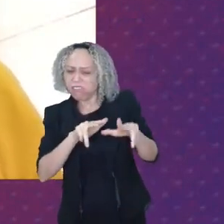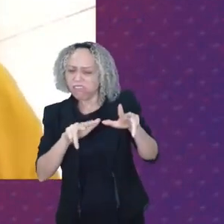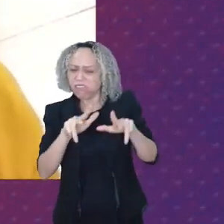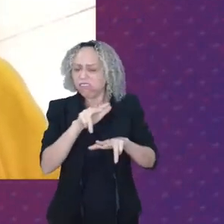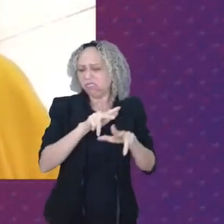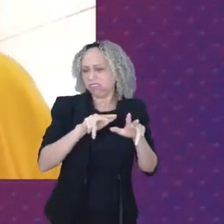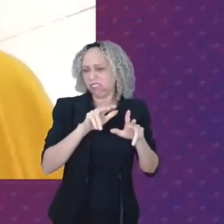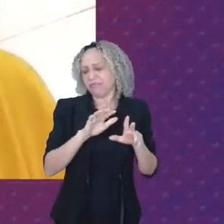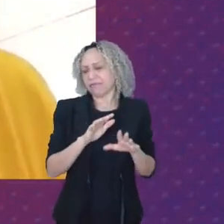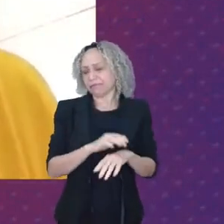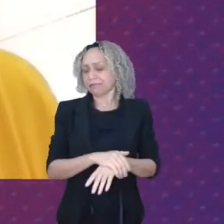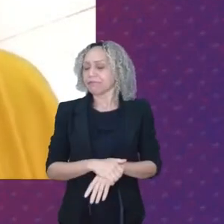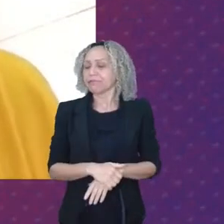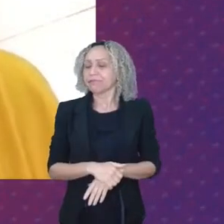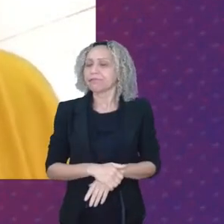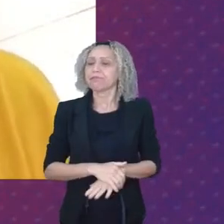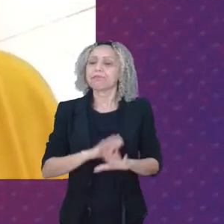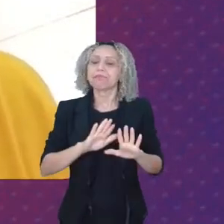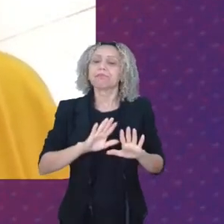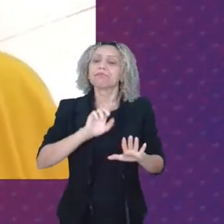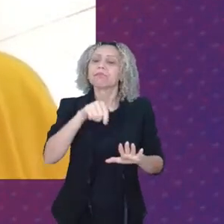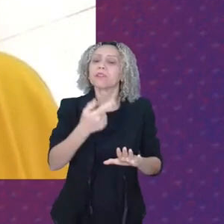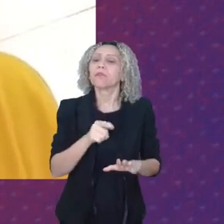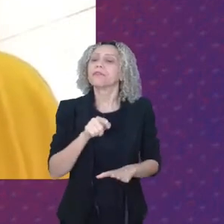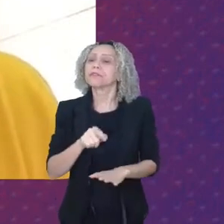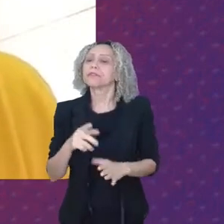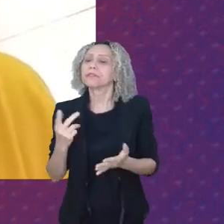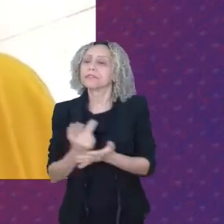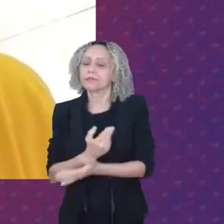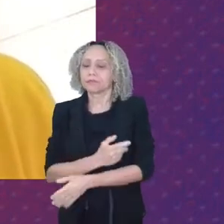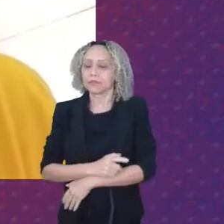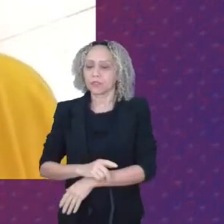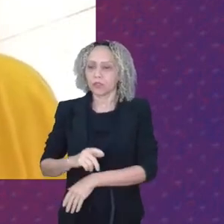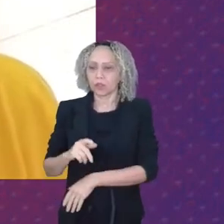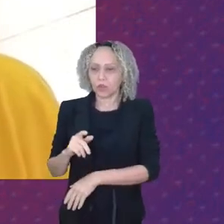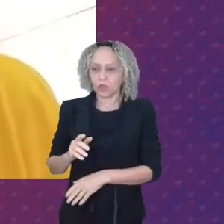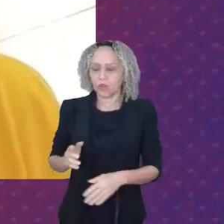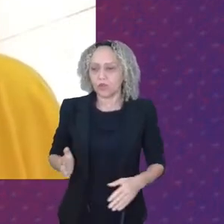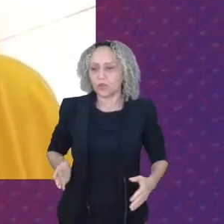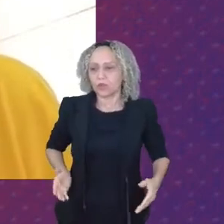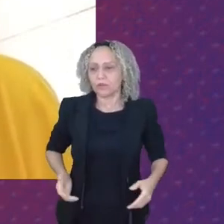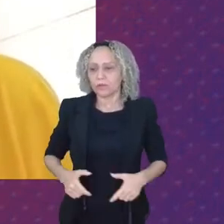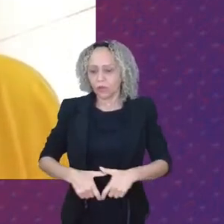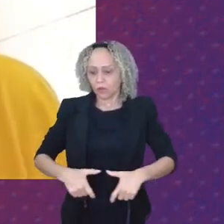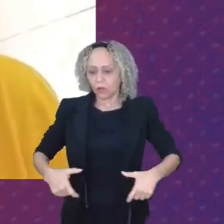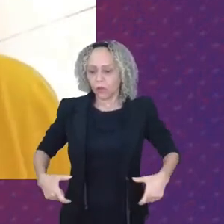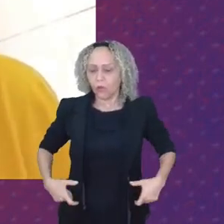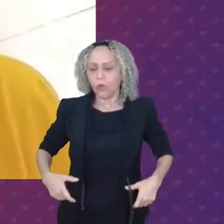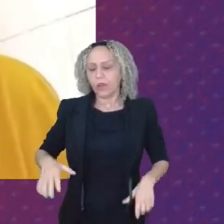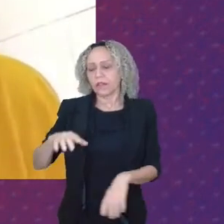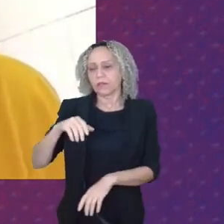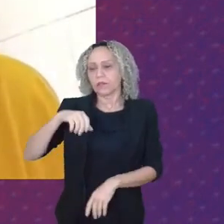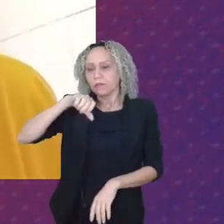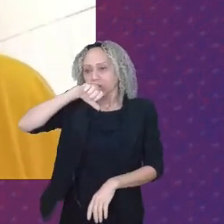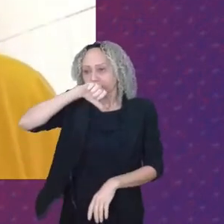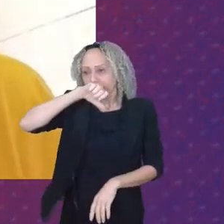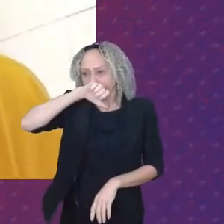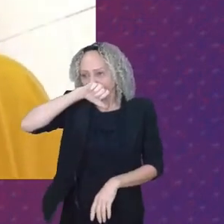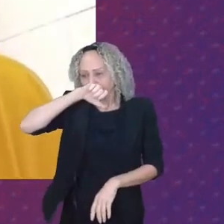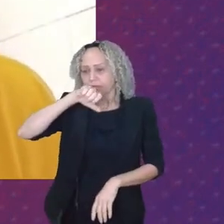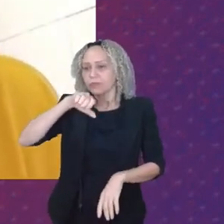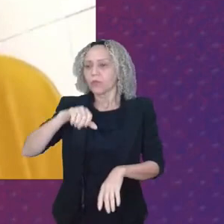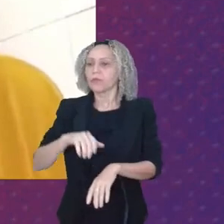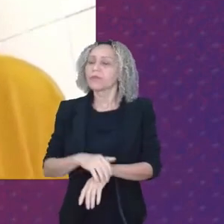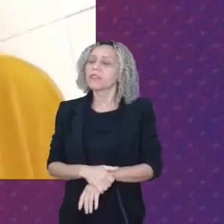Então, depois disso, o arcebispo de Recife, né, de Olinda e Recife, Dom Helder Câmara, interferiu